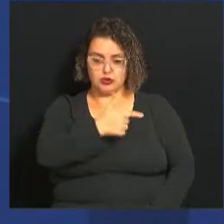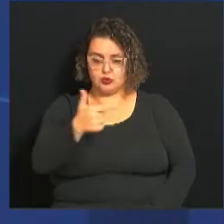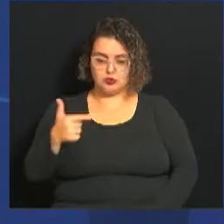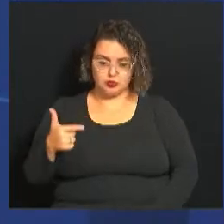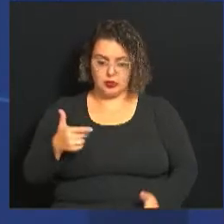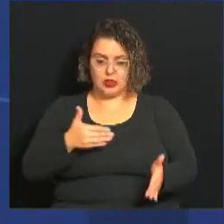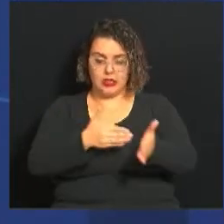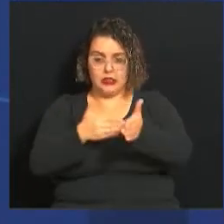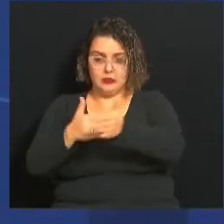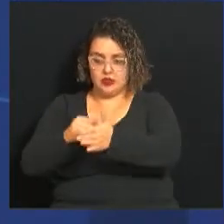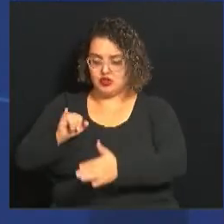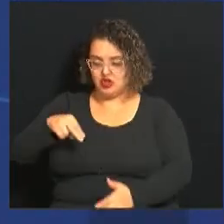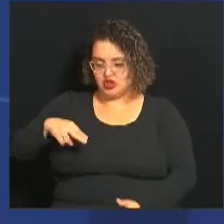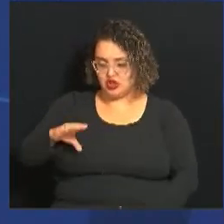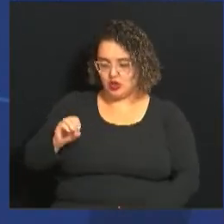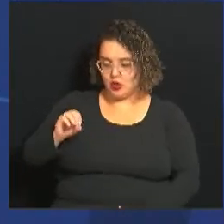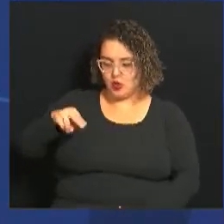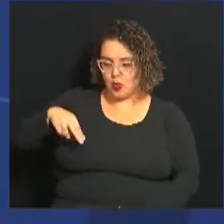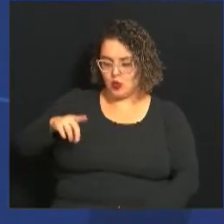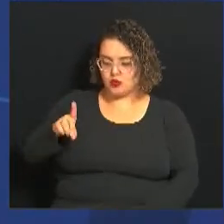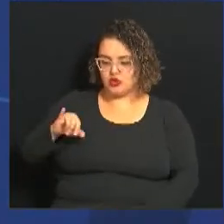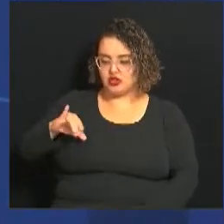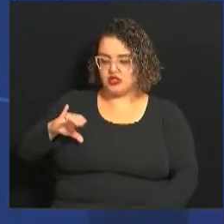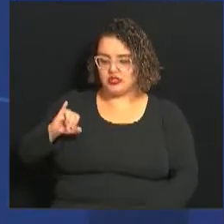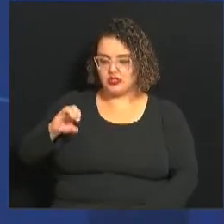do amor condicional?